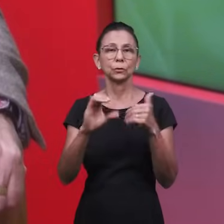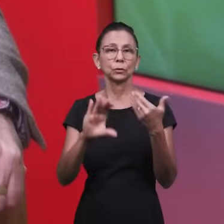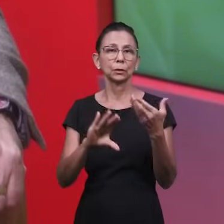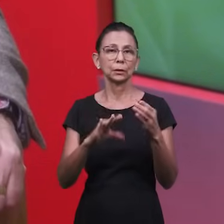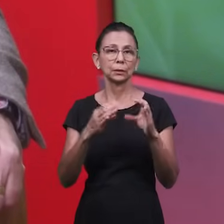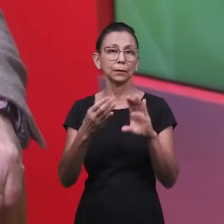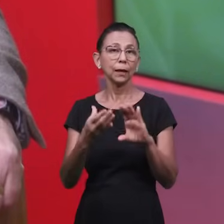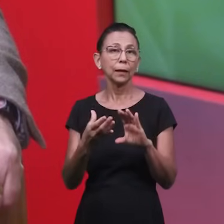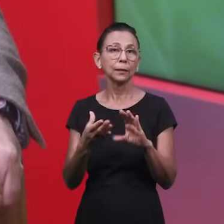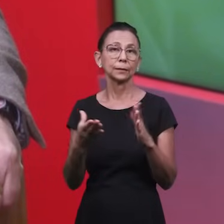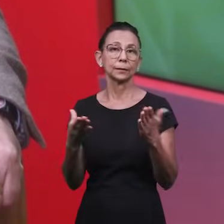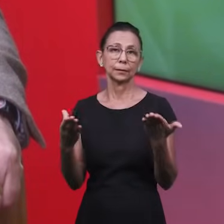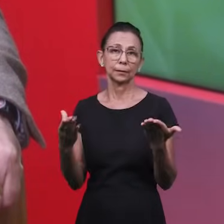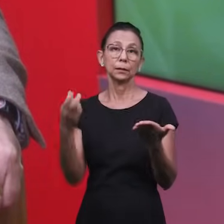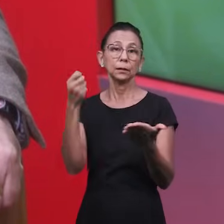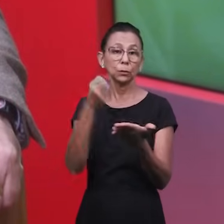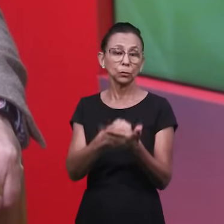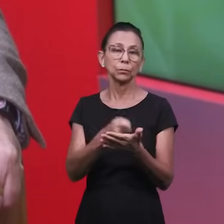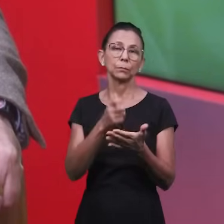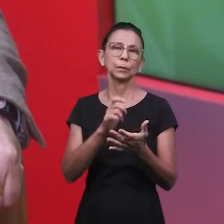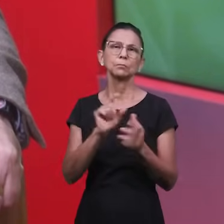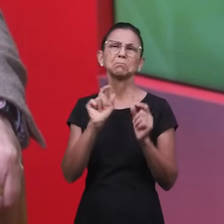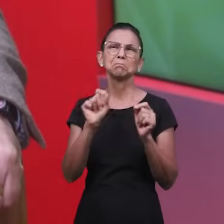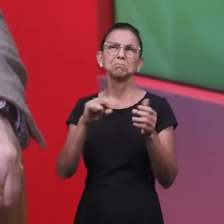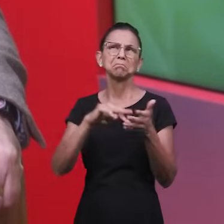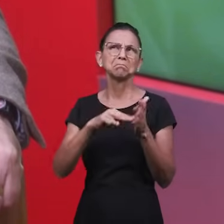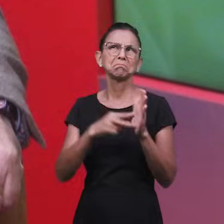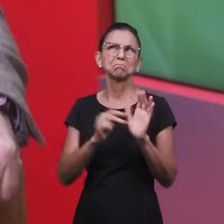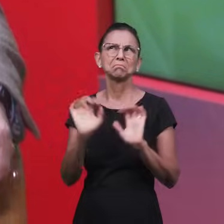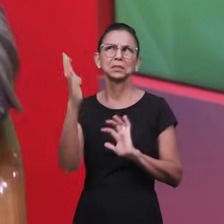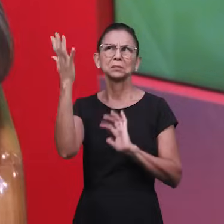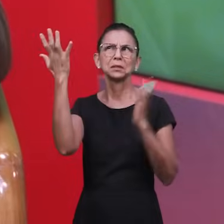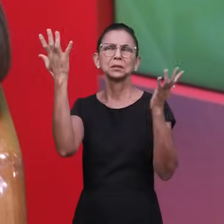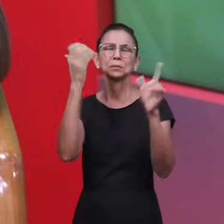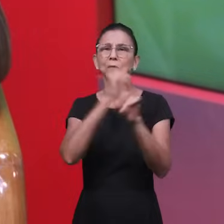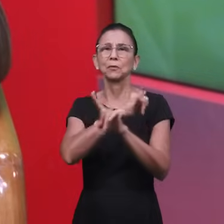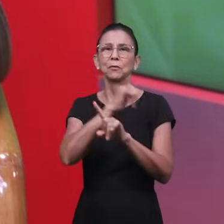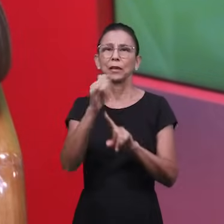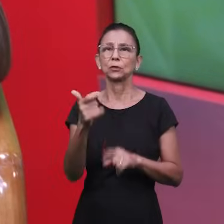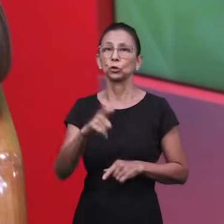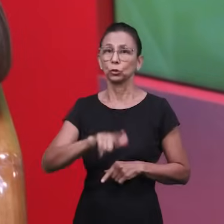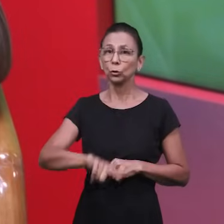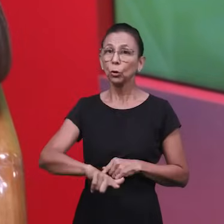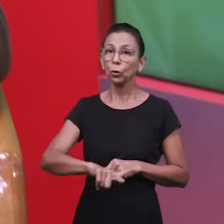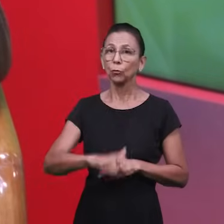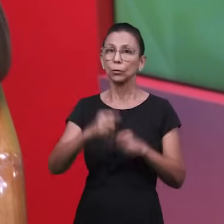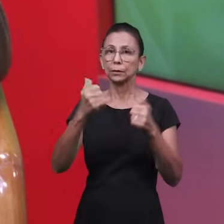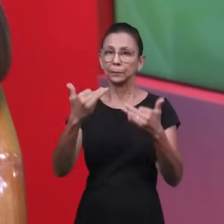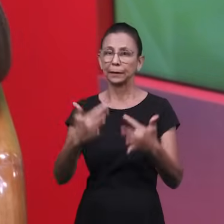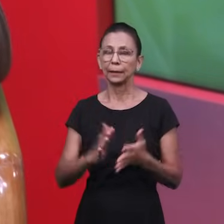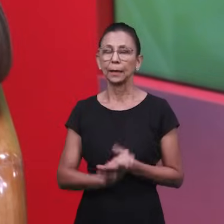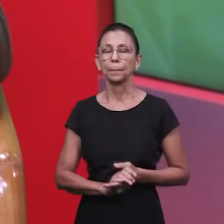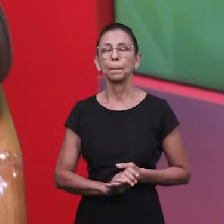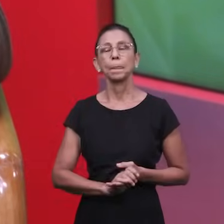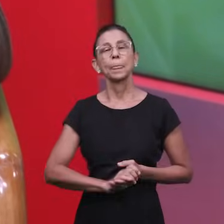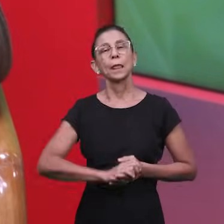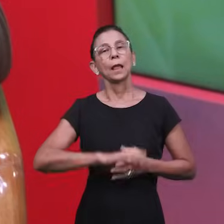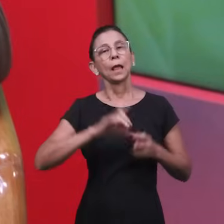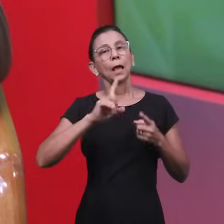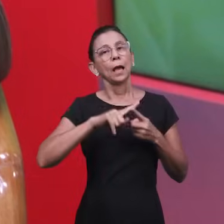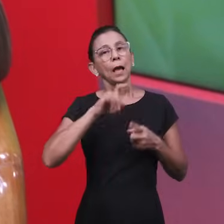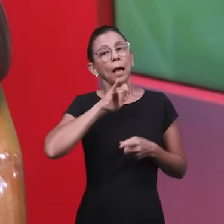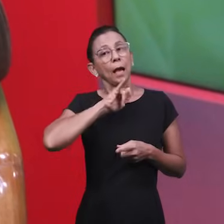se cumprem. O que são esses marcadores proféticos? Só reforçando: